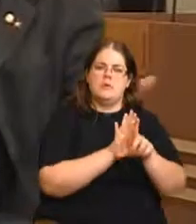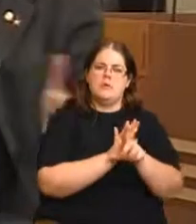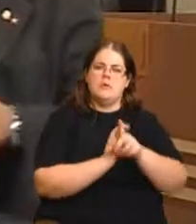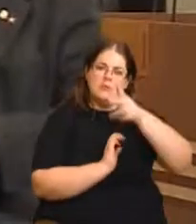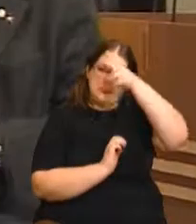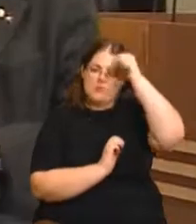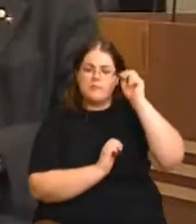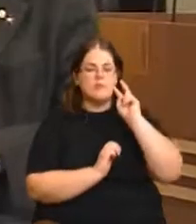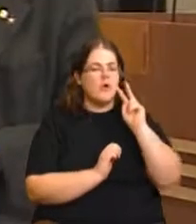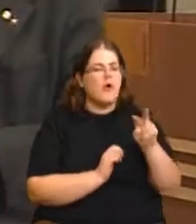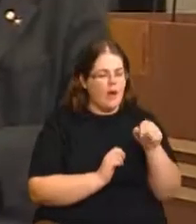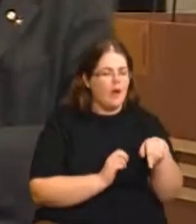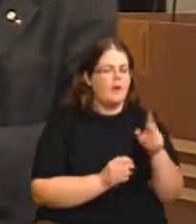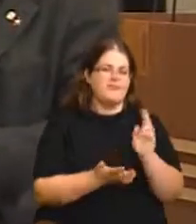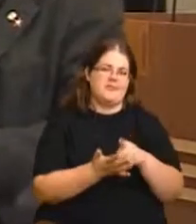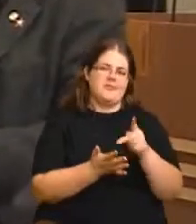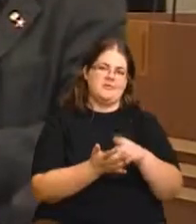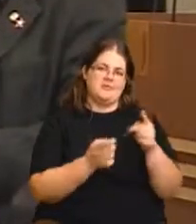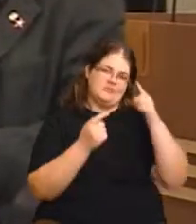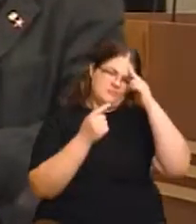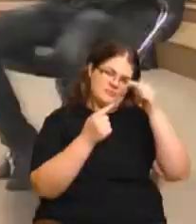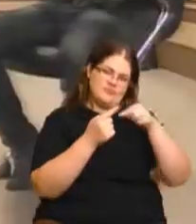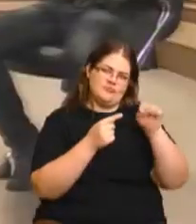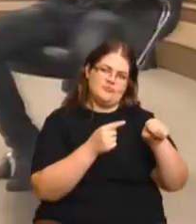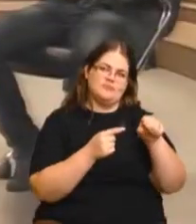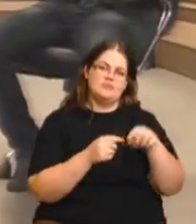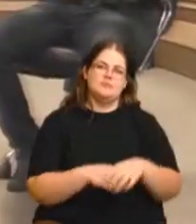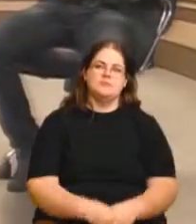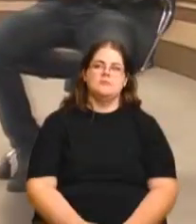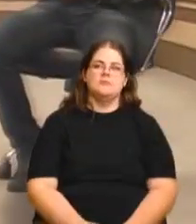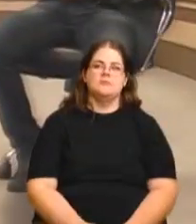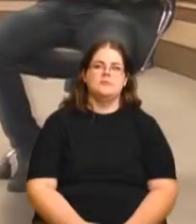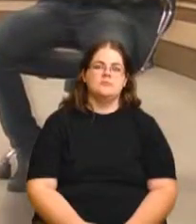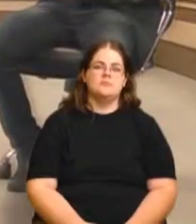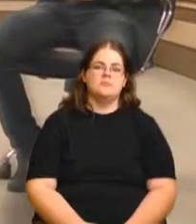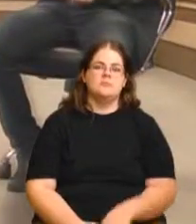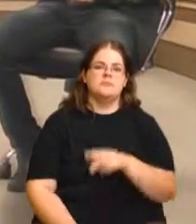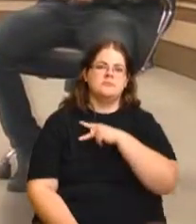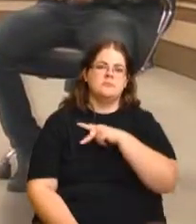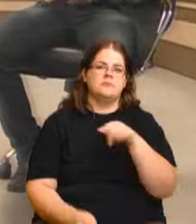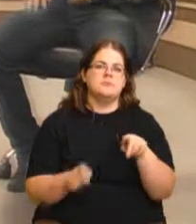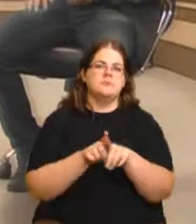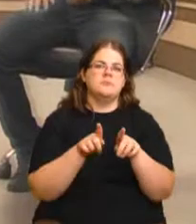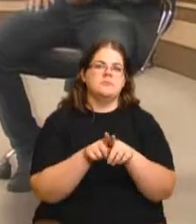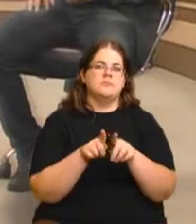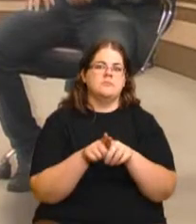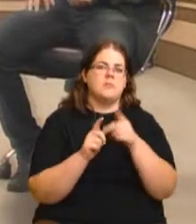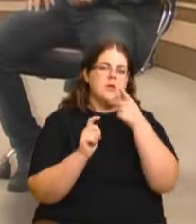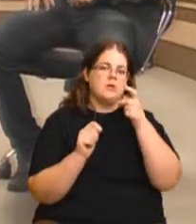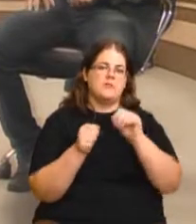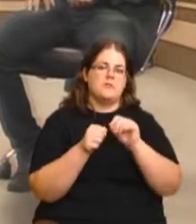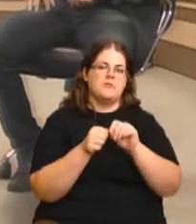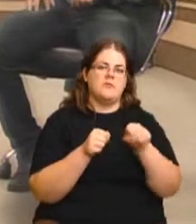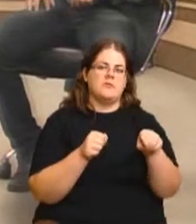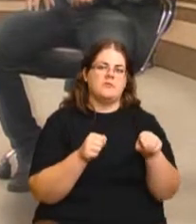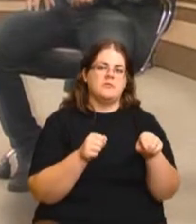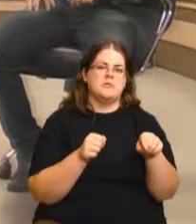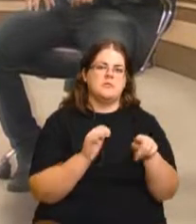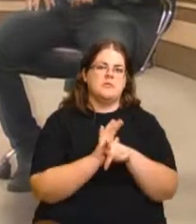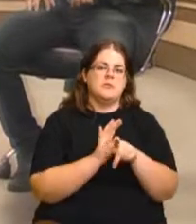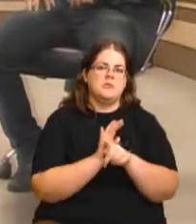lá comprovar para ver se está ou não. Bom, tem outra presidência, né, que foi essa questão